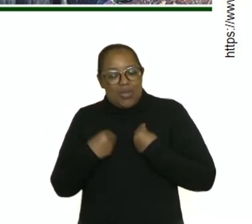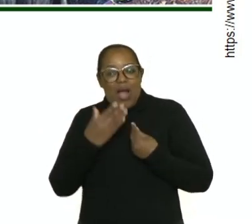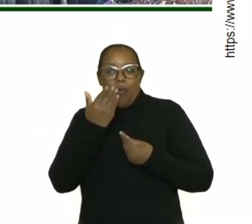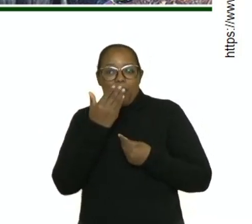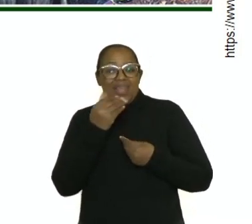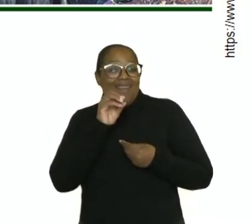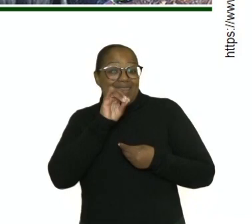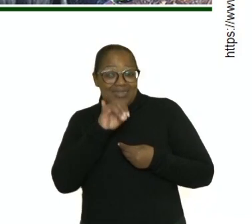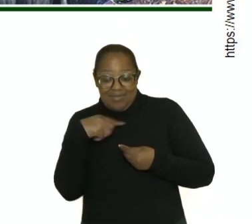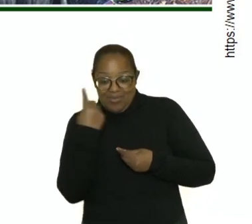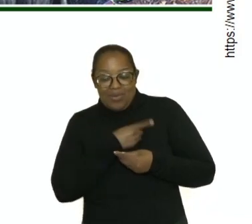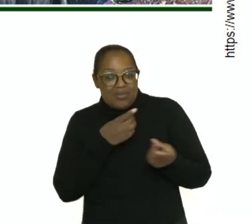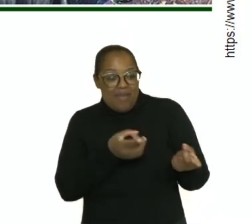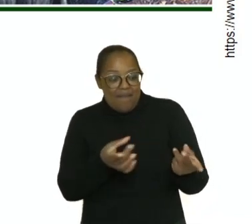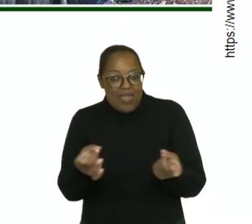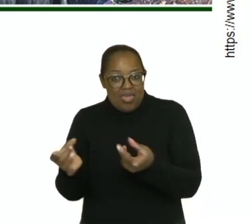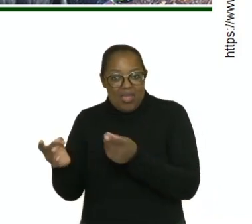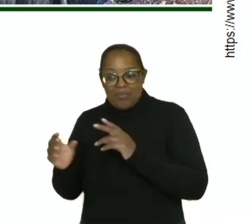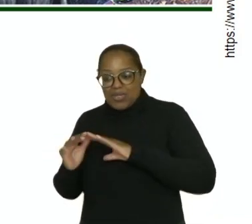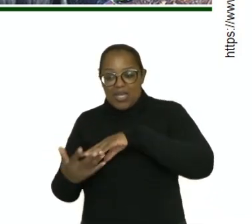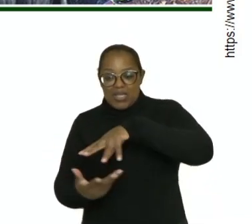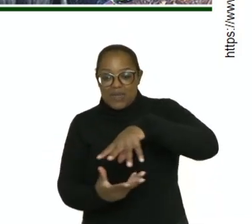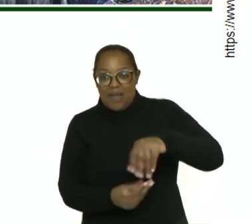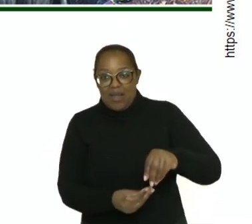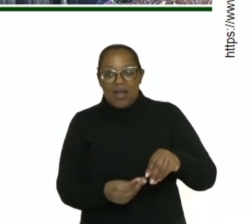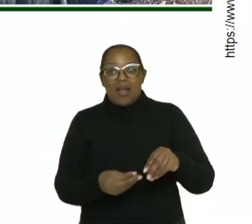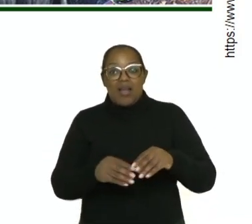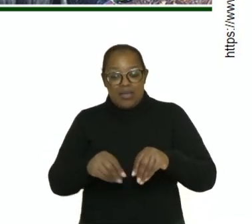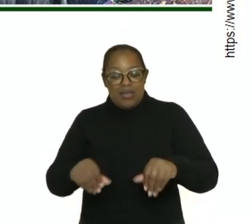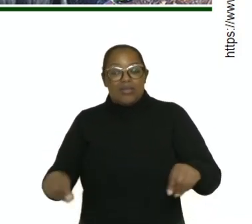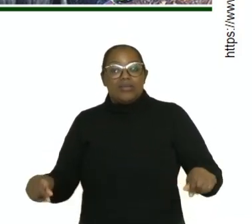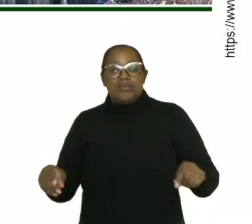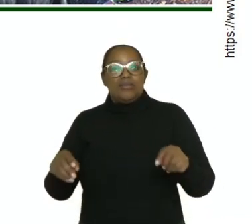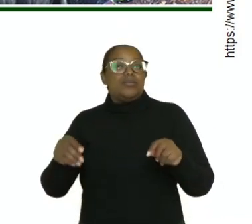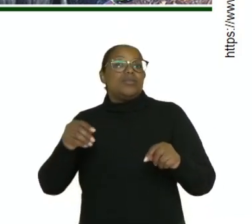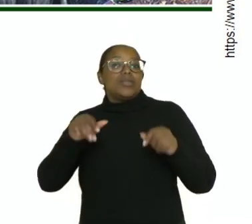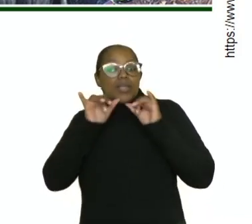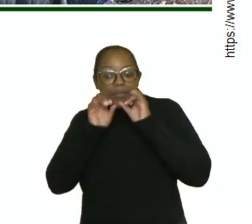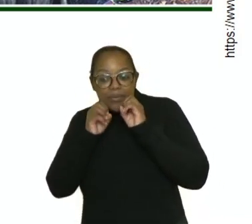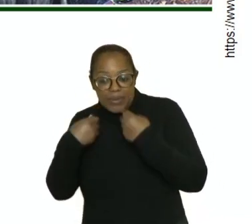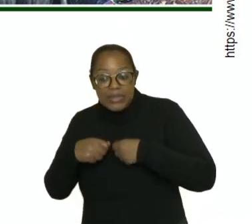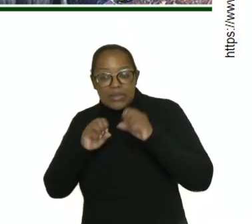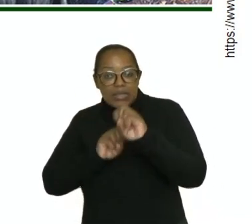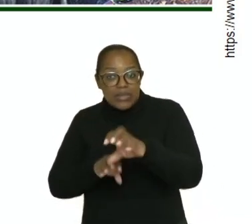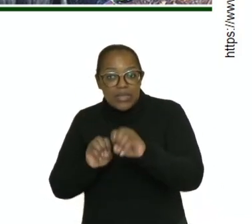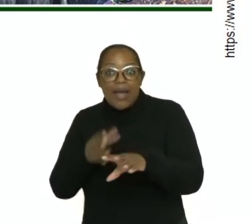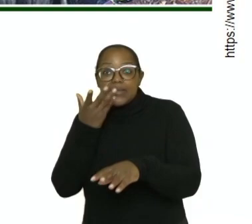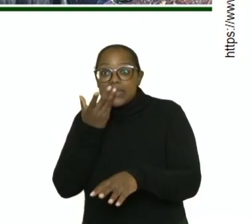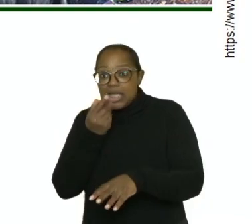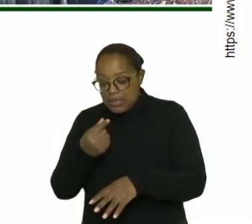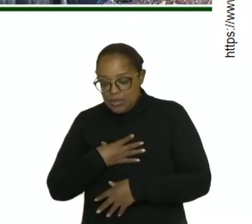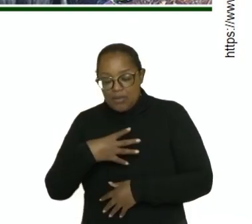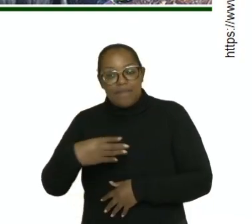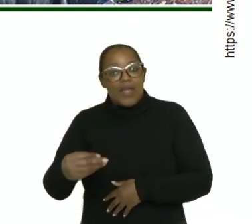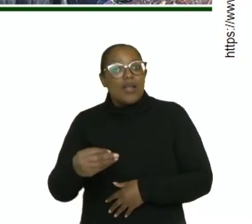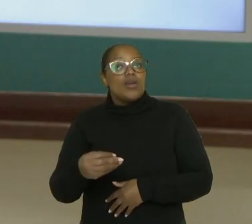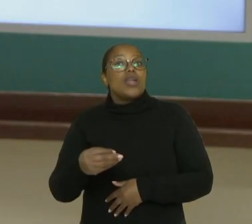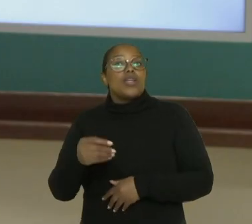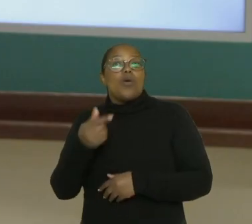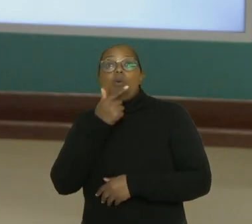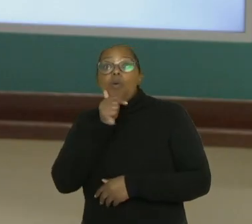vocês devem lembrar e ensinar os seus filhos que os rios são nossos irmãos e seus também. Para todos os